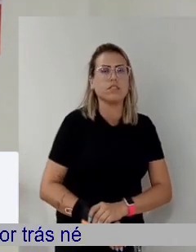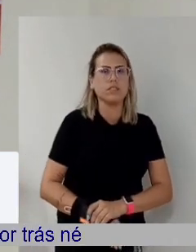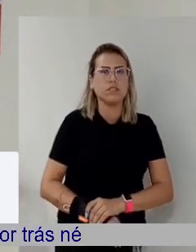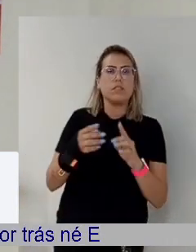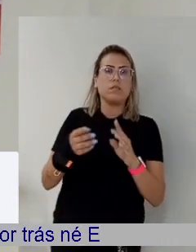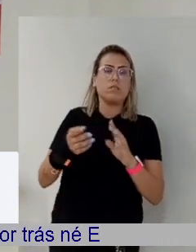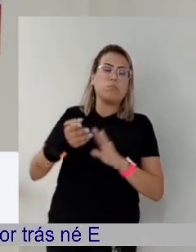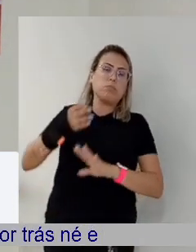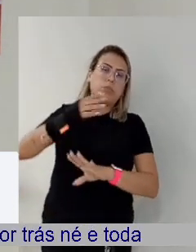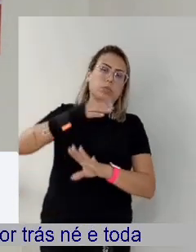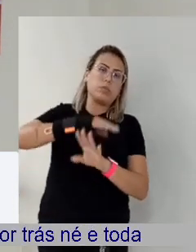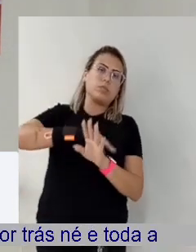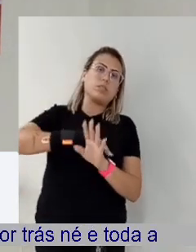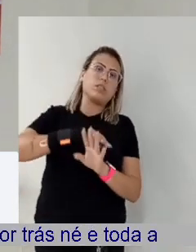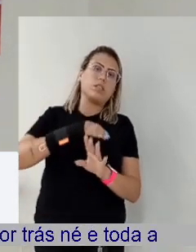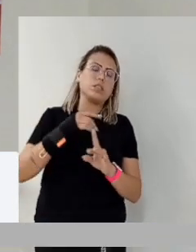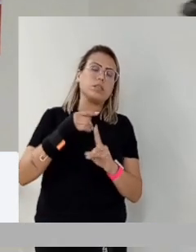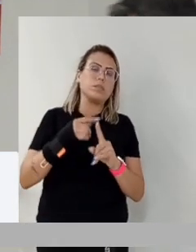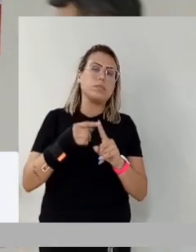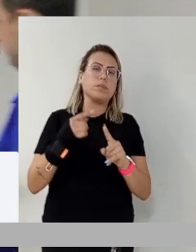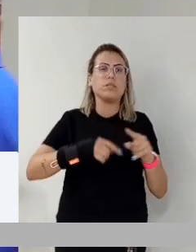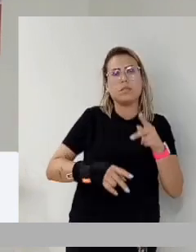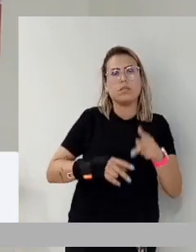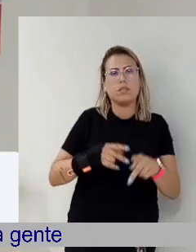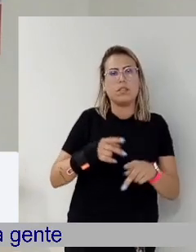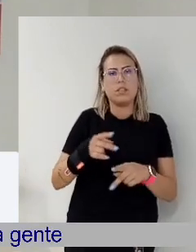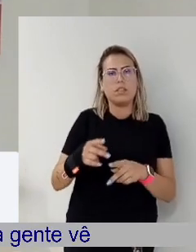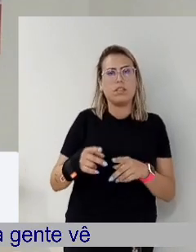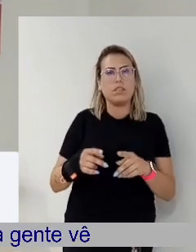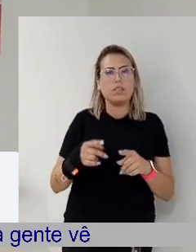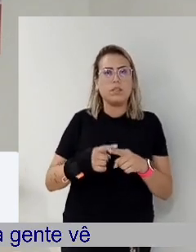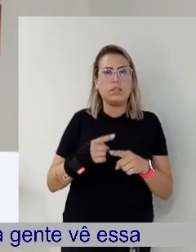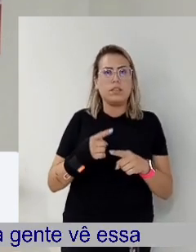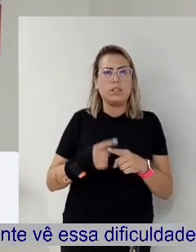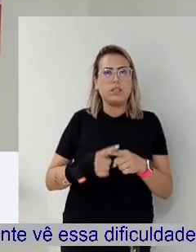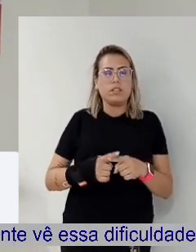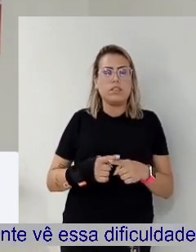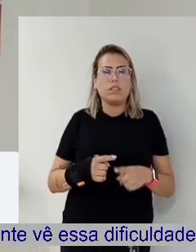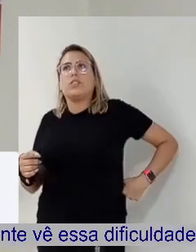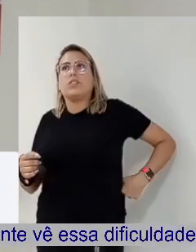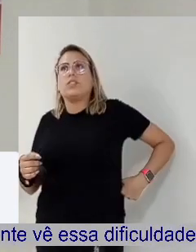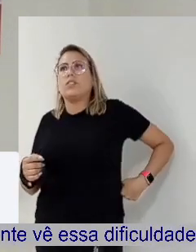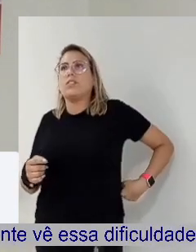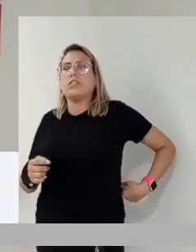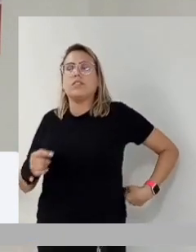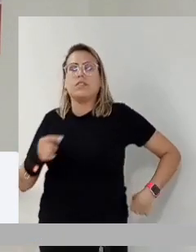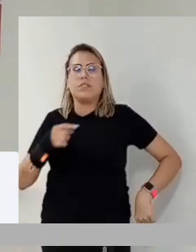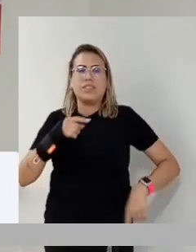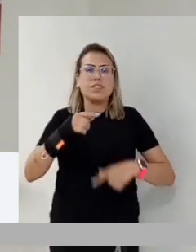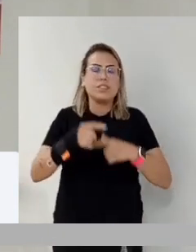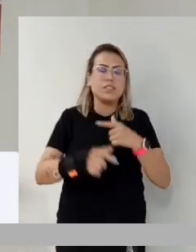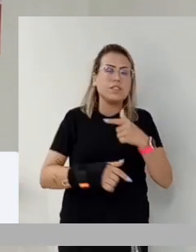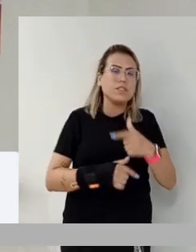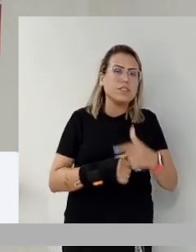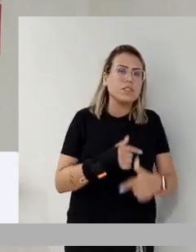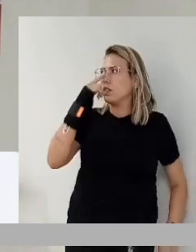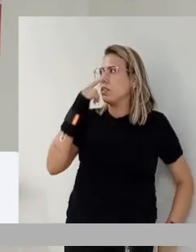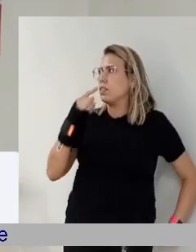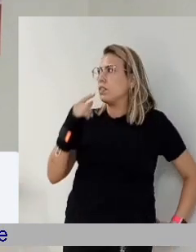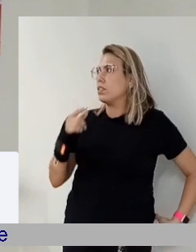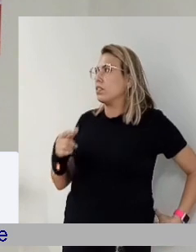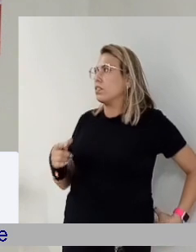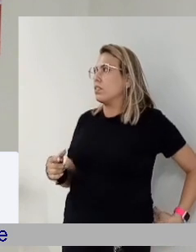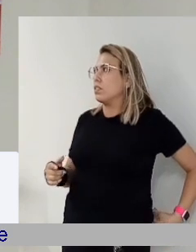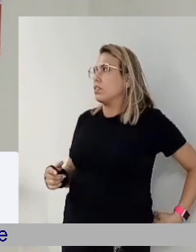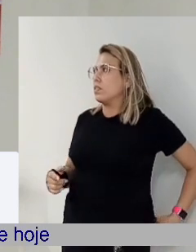toda a comunidade das populares porque a gente vê essa dificuldade nesse questão dessa capinagem porque